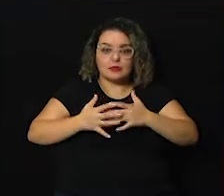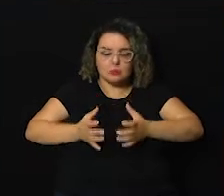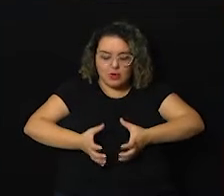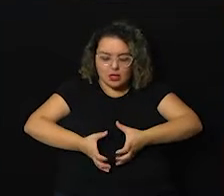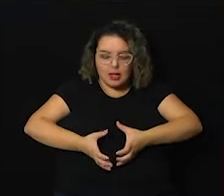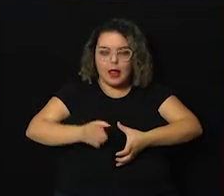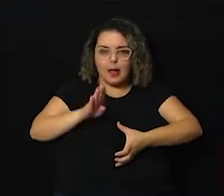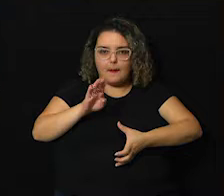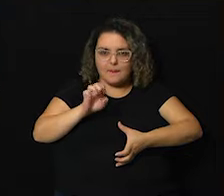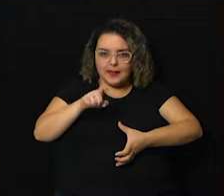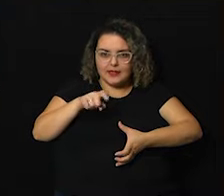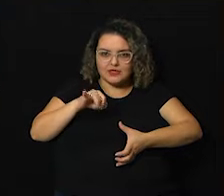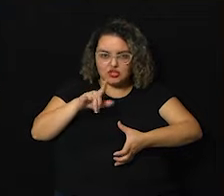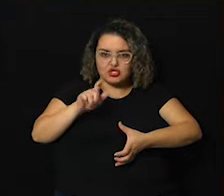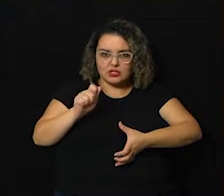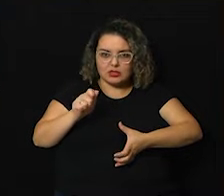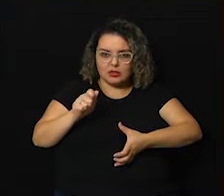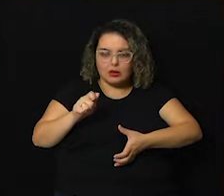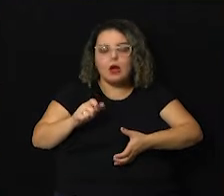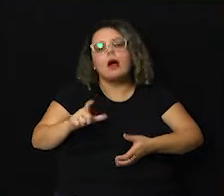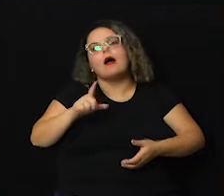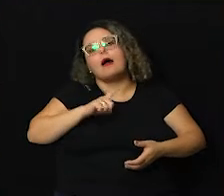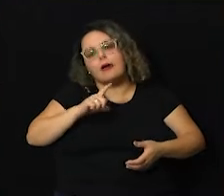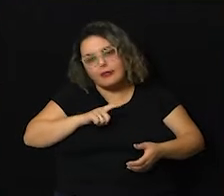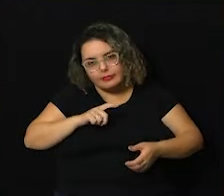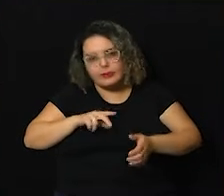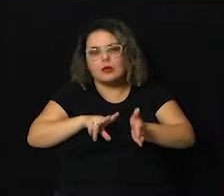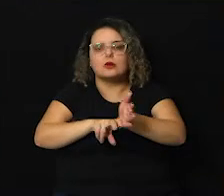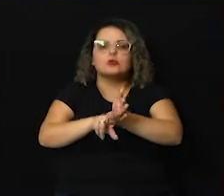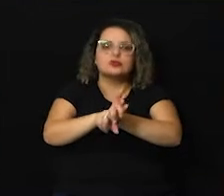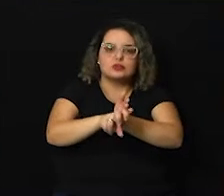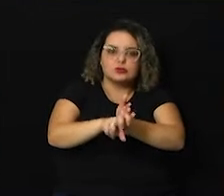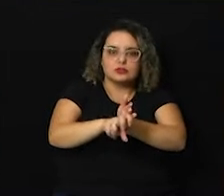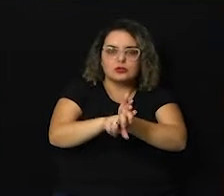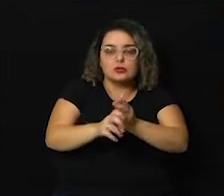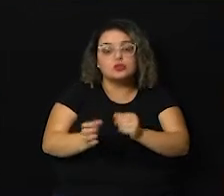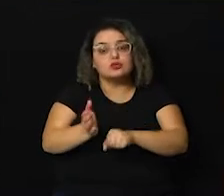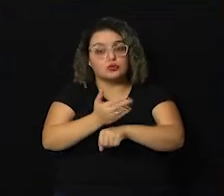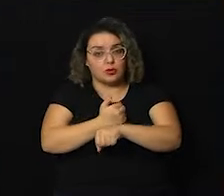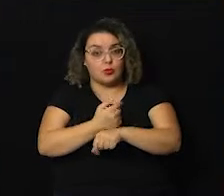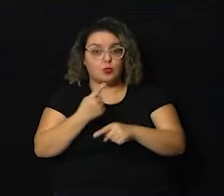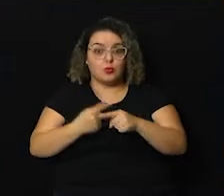que, vamos dizer, leva ao diagnóstico mais precoce, porque ele vai sangrar